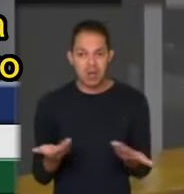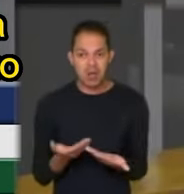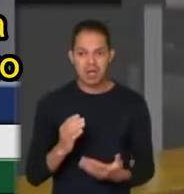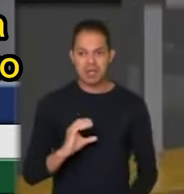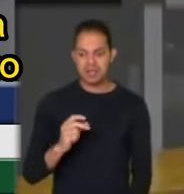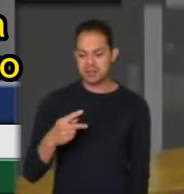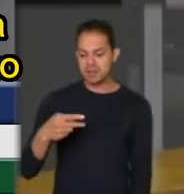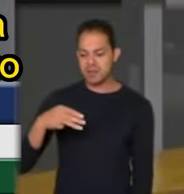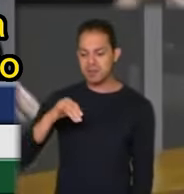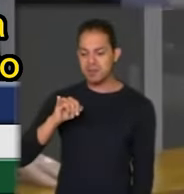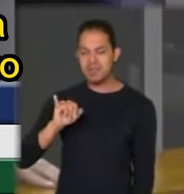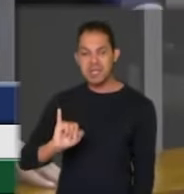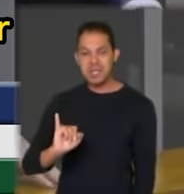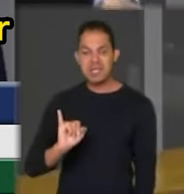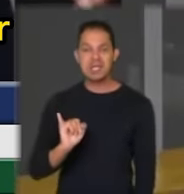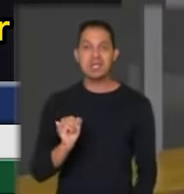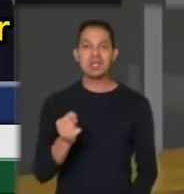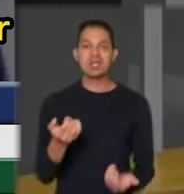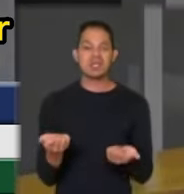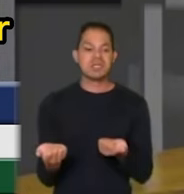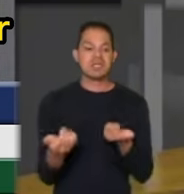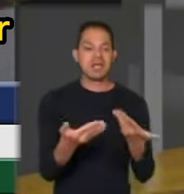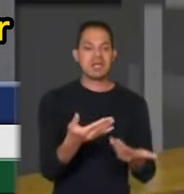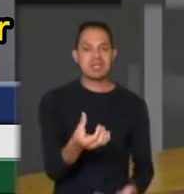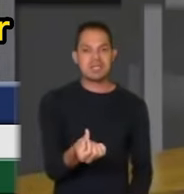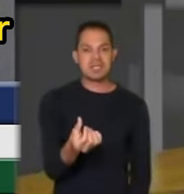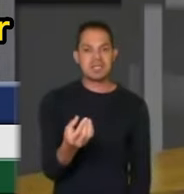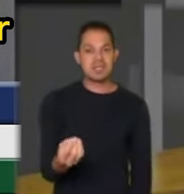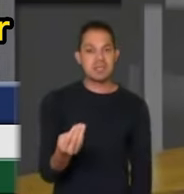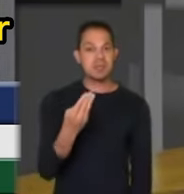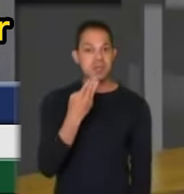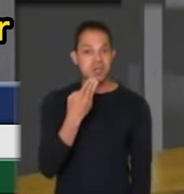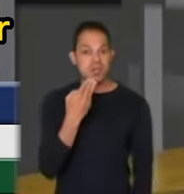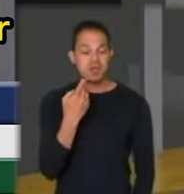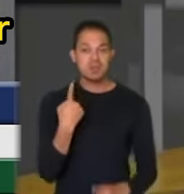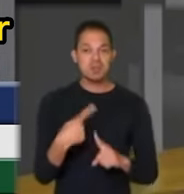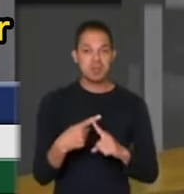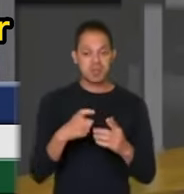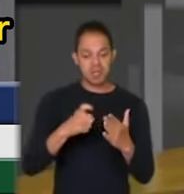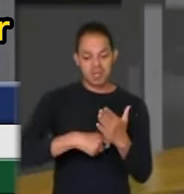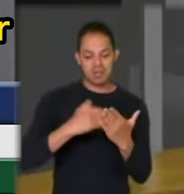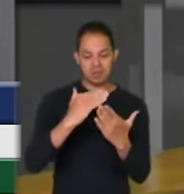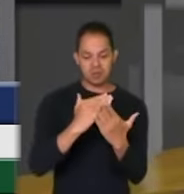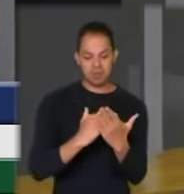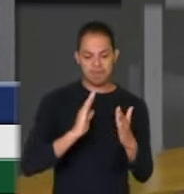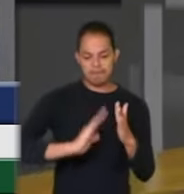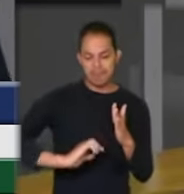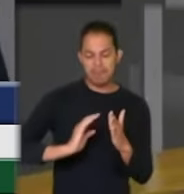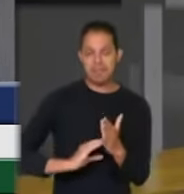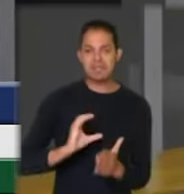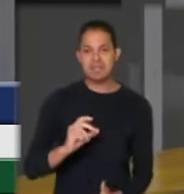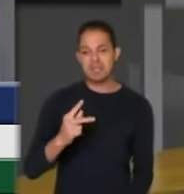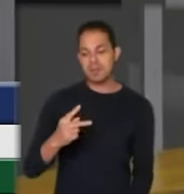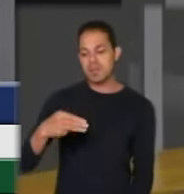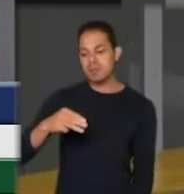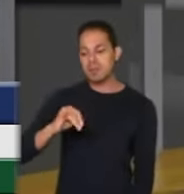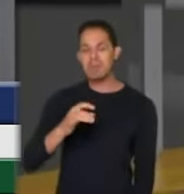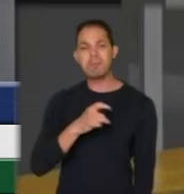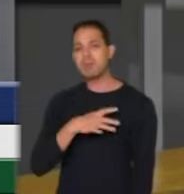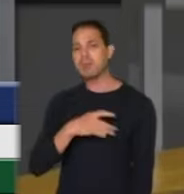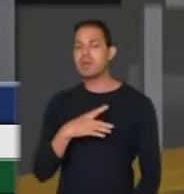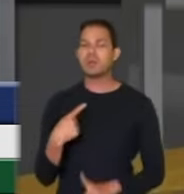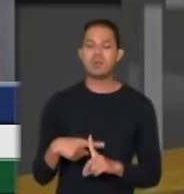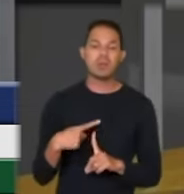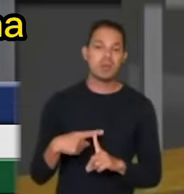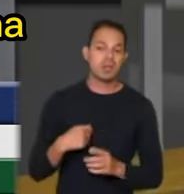60 milhões do orçamento secreto. O que querem tanto esconder nessa CPMI? Uma CPMI que,